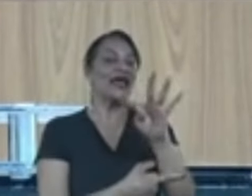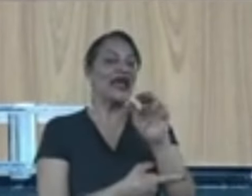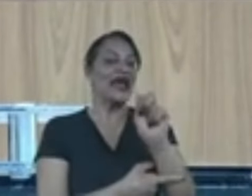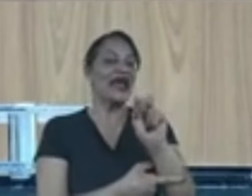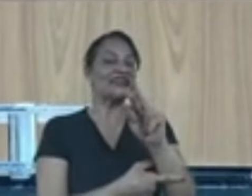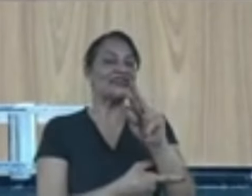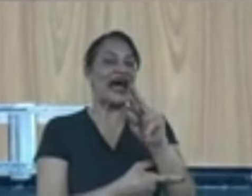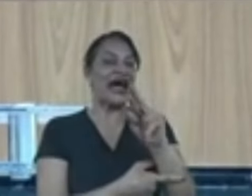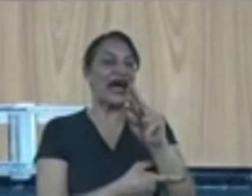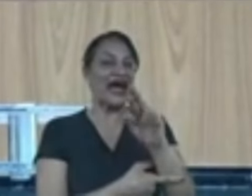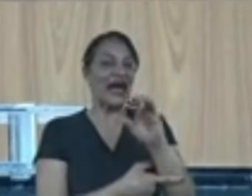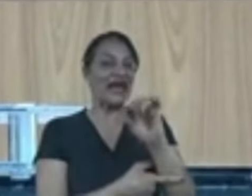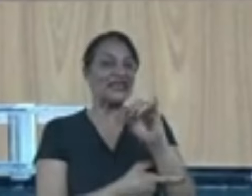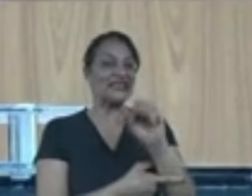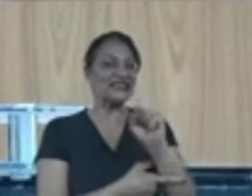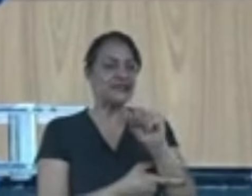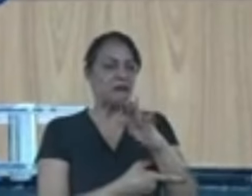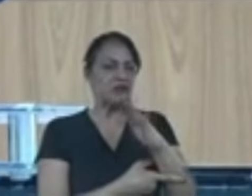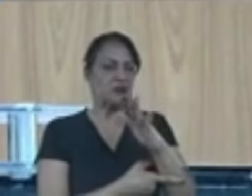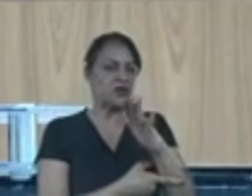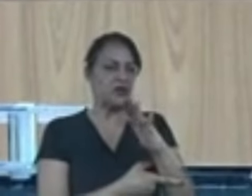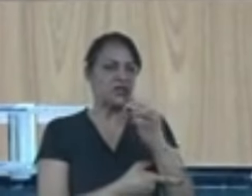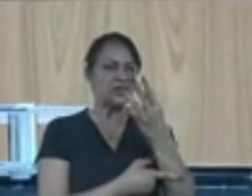3.500 quilômetros para o lado oposto.